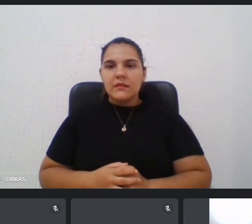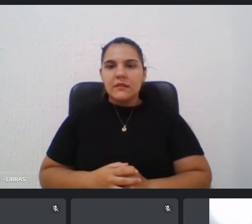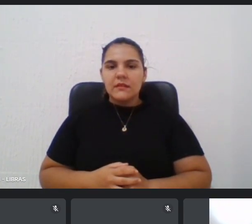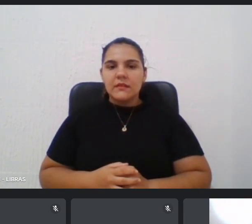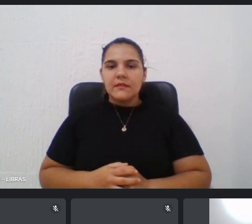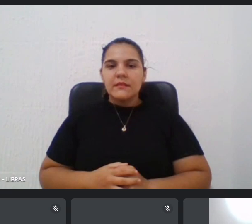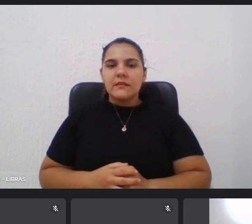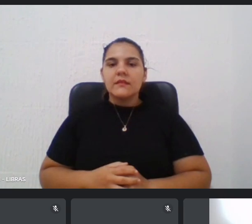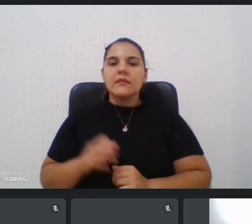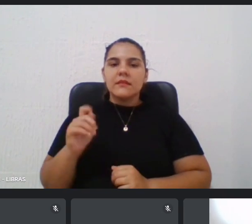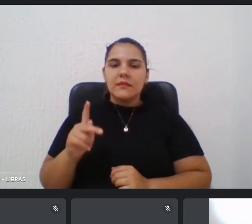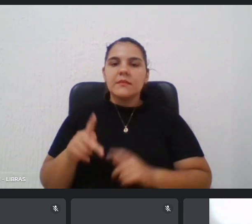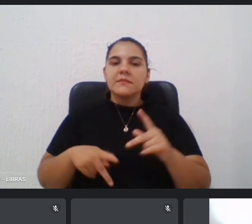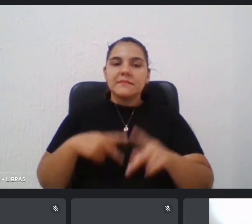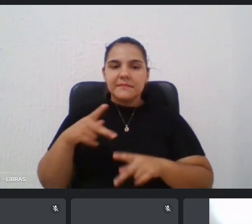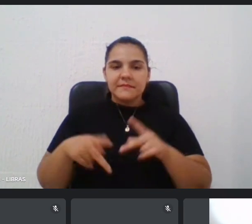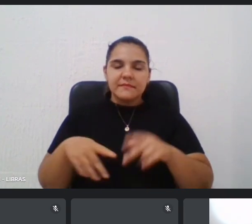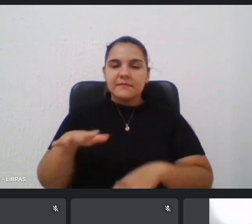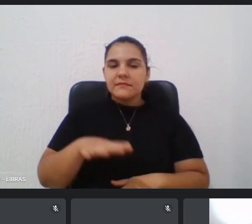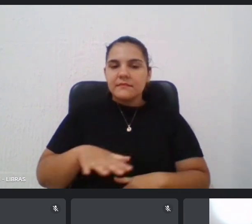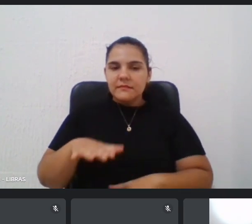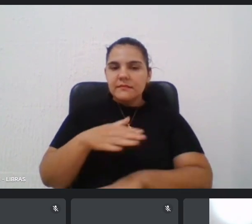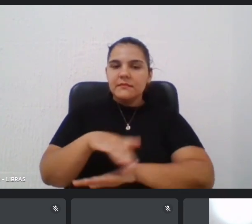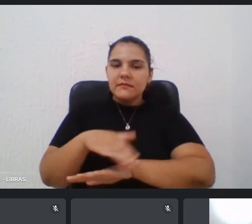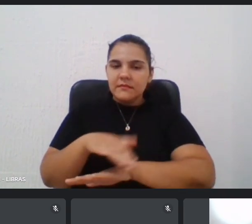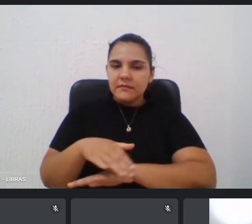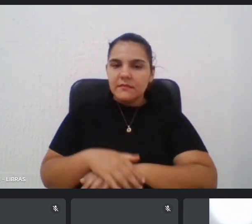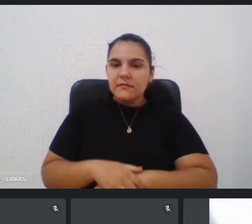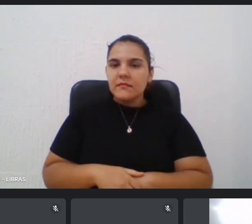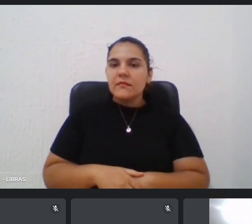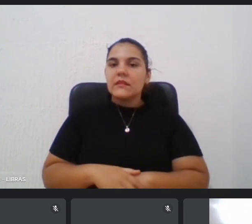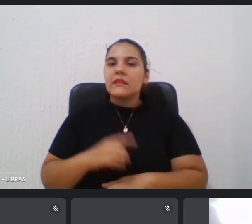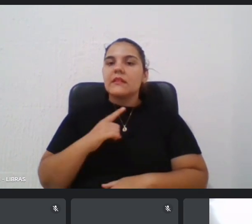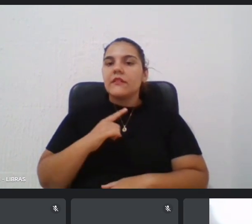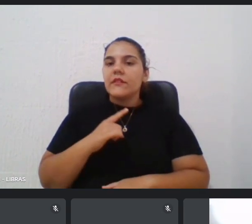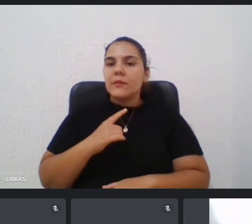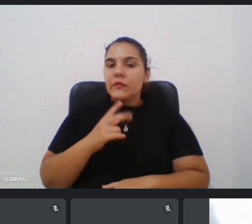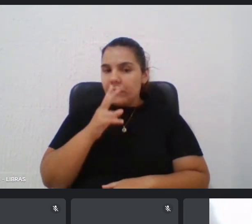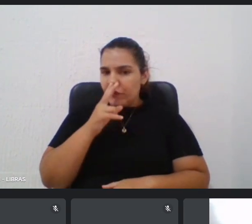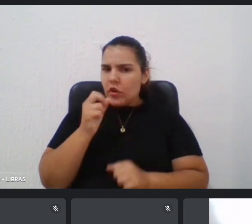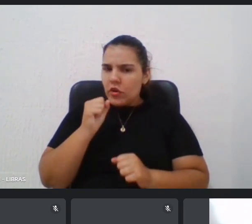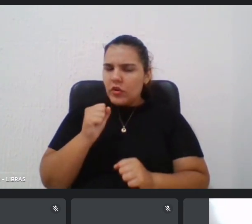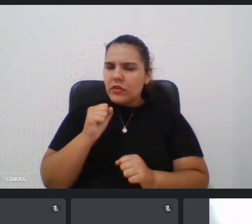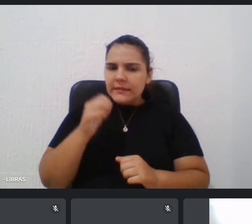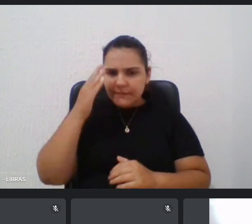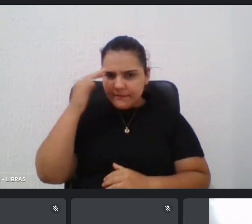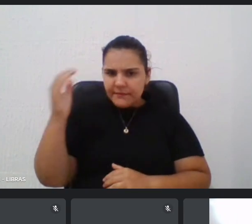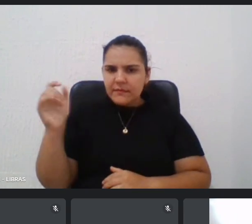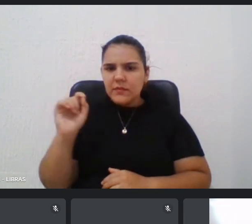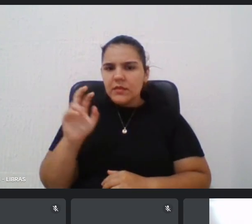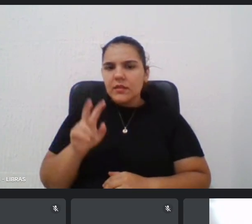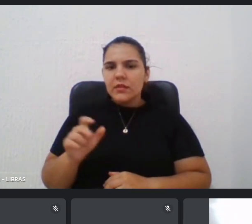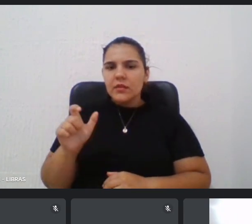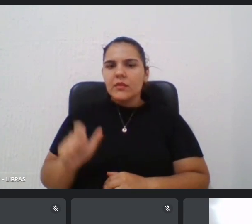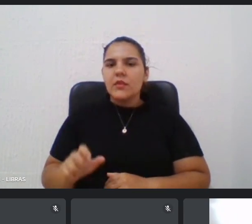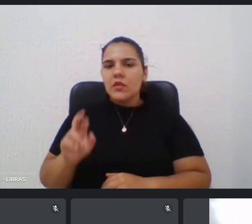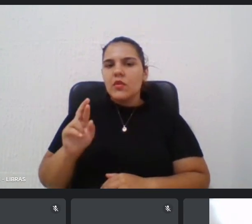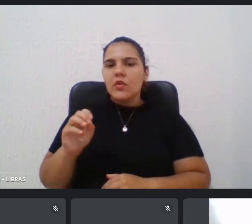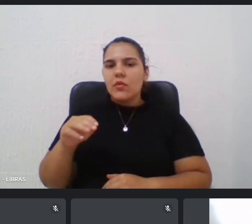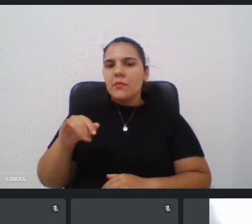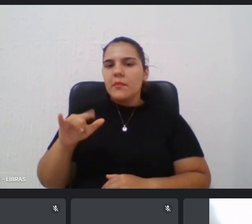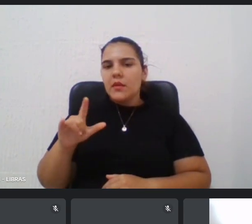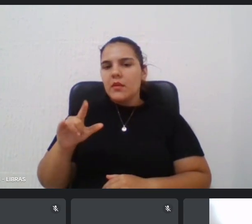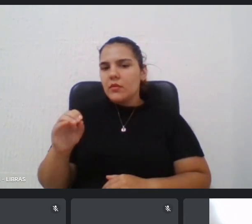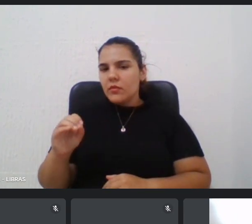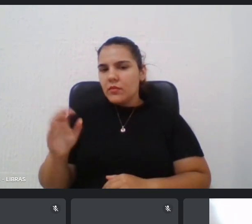de rua. Eu acho que um dos mais significativos que a gente teve aqui em Natal, que é conhecido por quase todo mundo, foi Romildo Soares, que era um